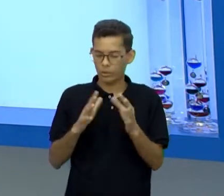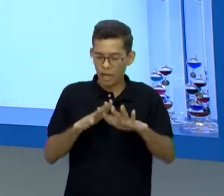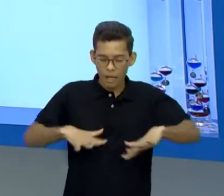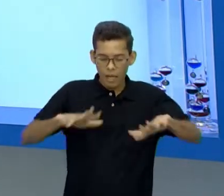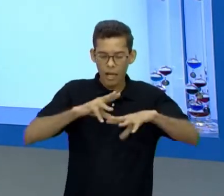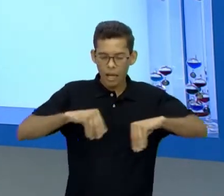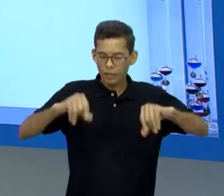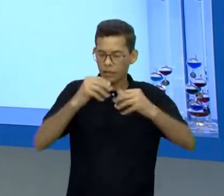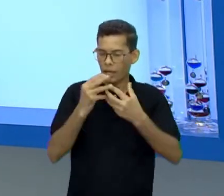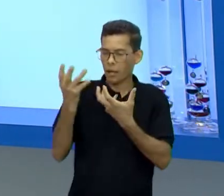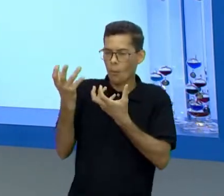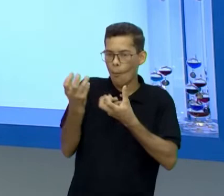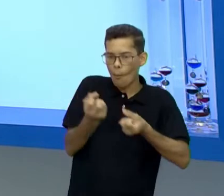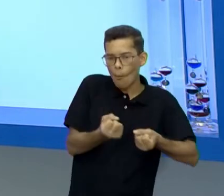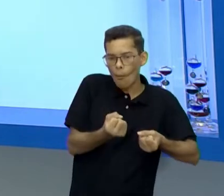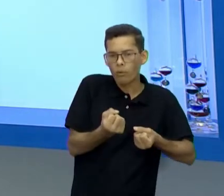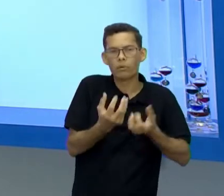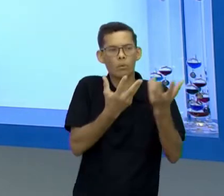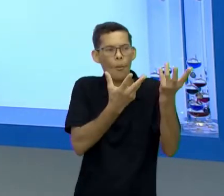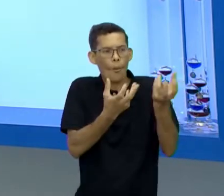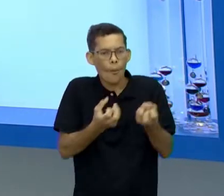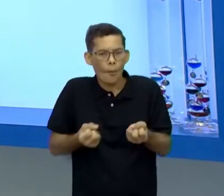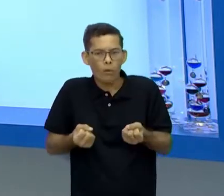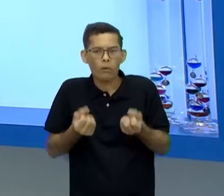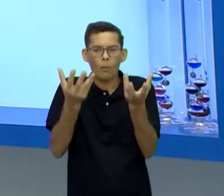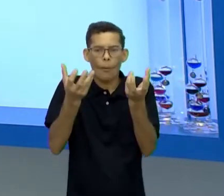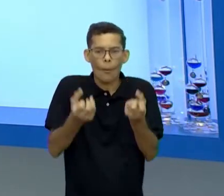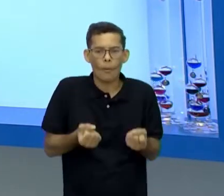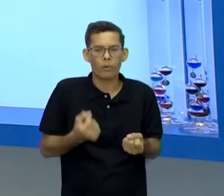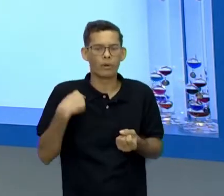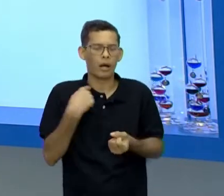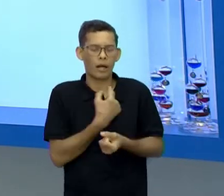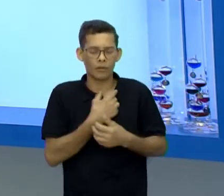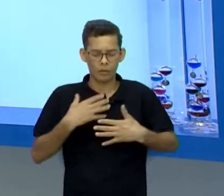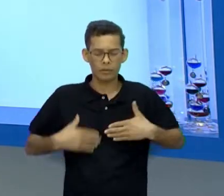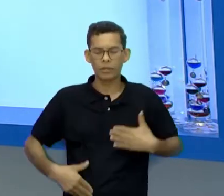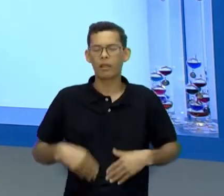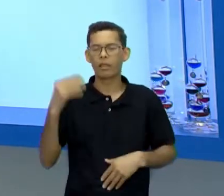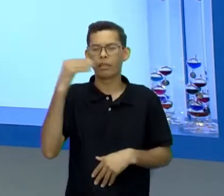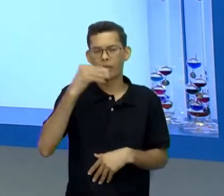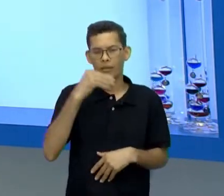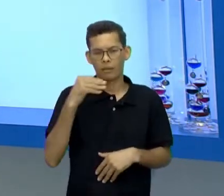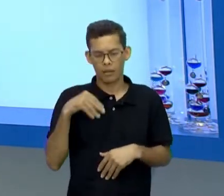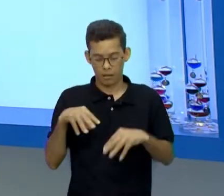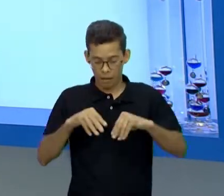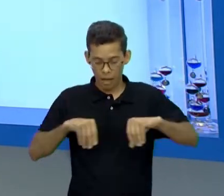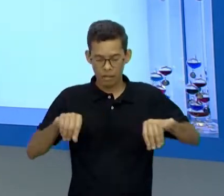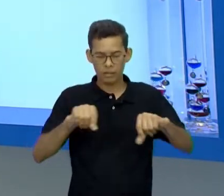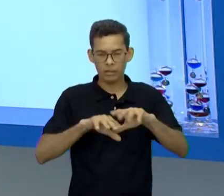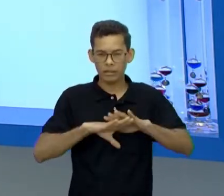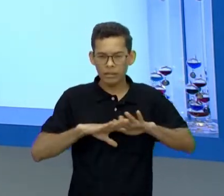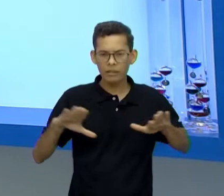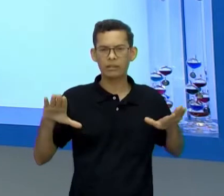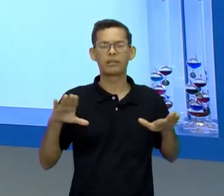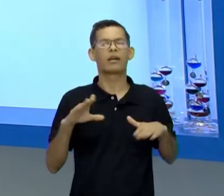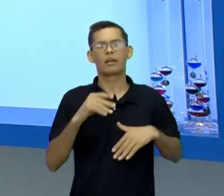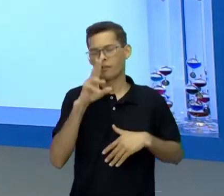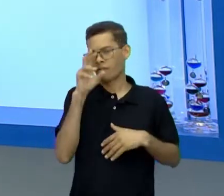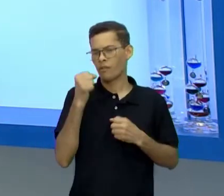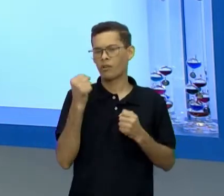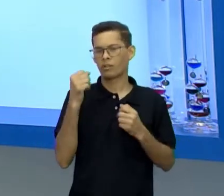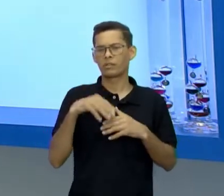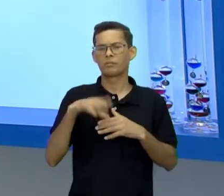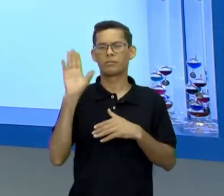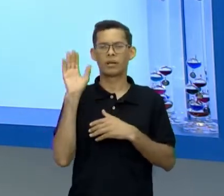da Terra, porque a massa da Terra é bem maior com relação à nossa. A nossa massa é quase desprezível. Então, a gente não observa isso com montanhas.